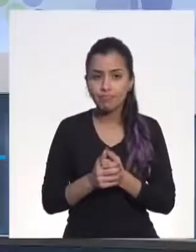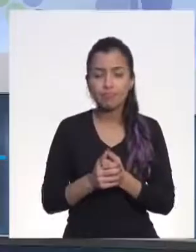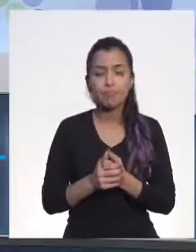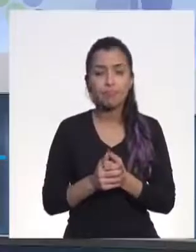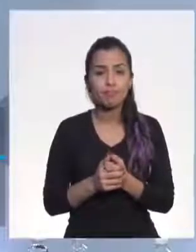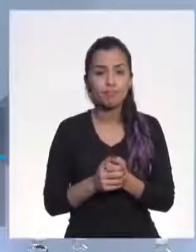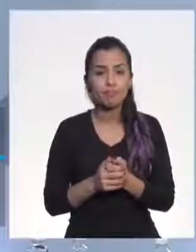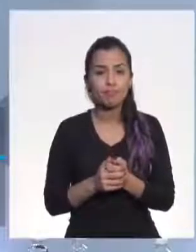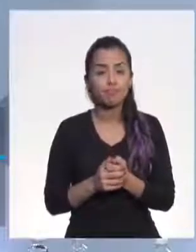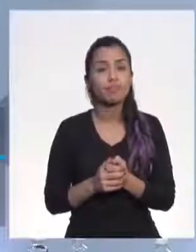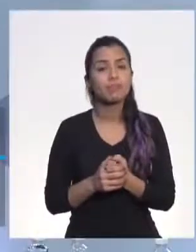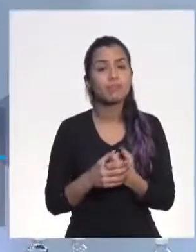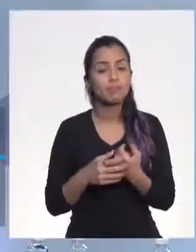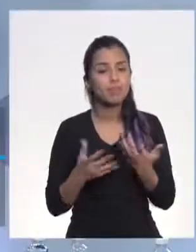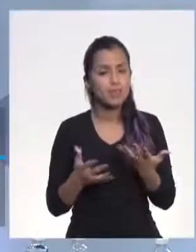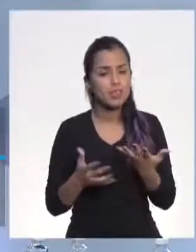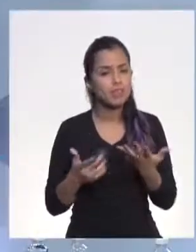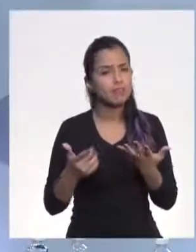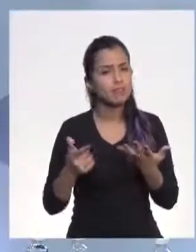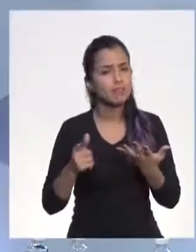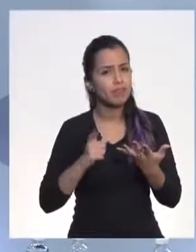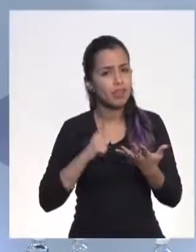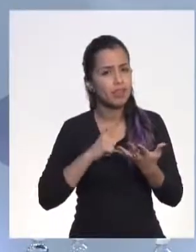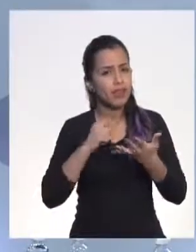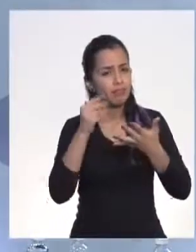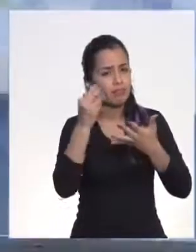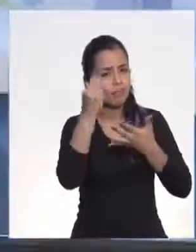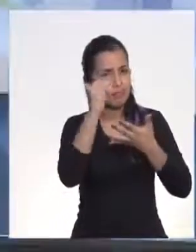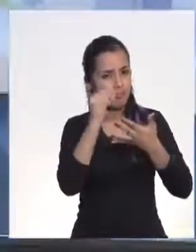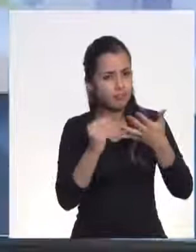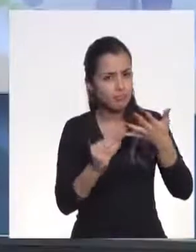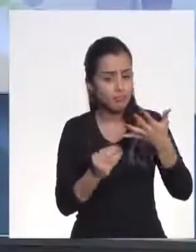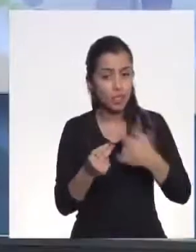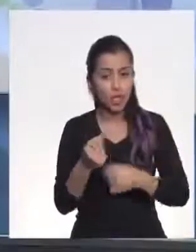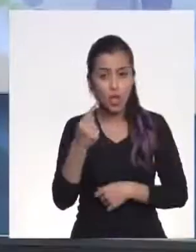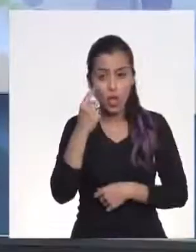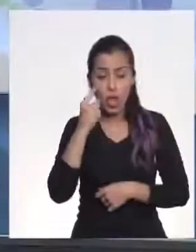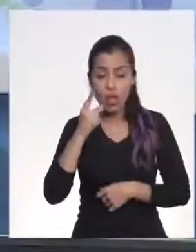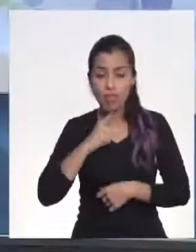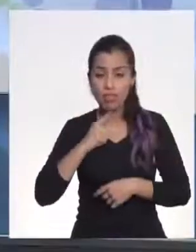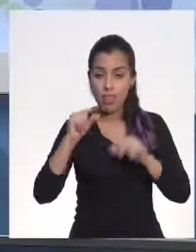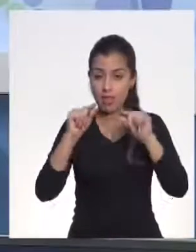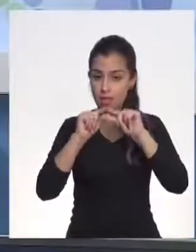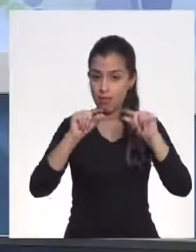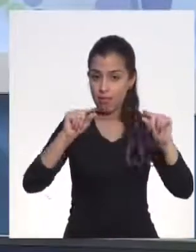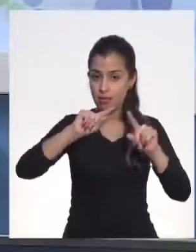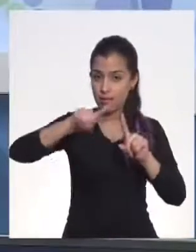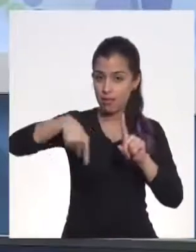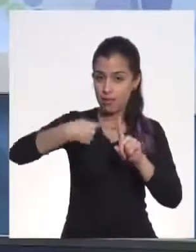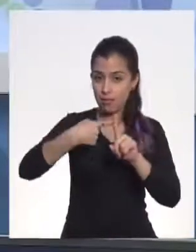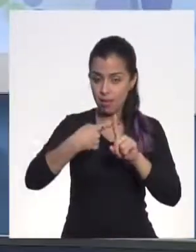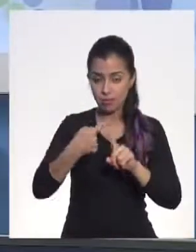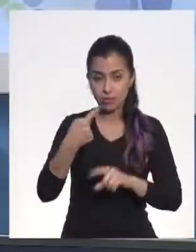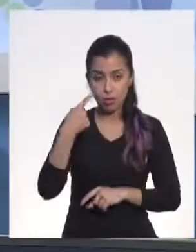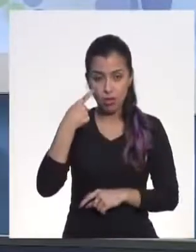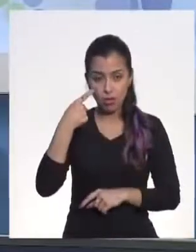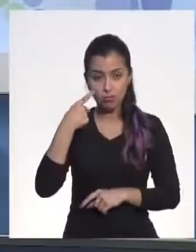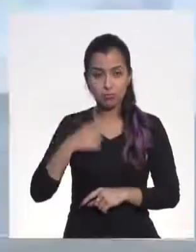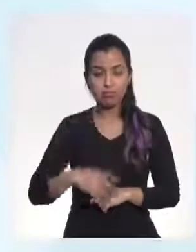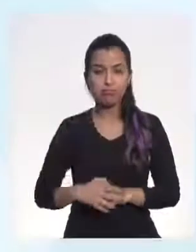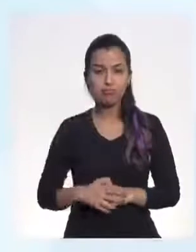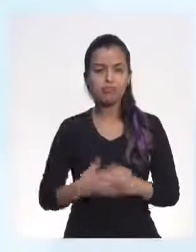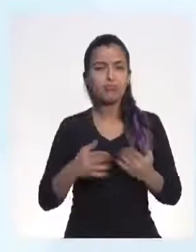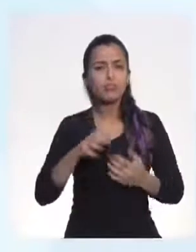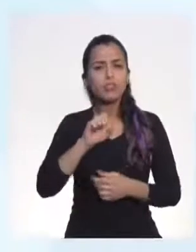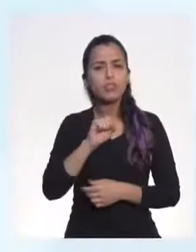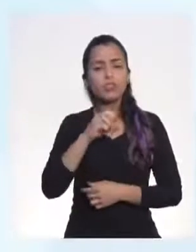peguei e fiz todo uma construção olha aqui deveria ter mais uma linha é que junto aqui tá bom então o